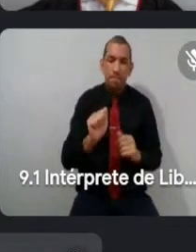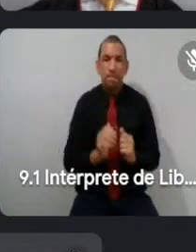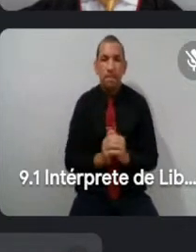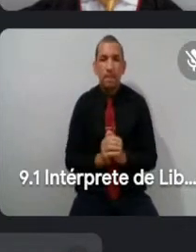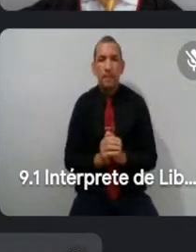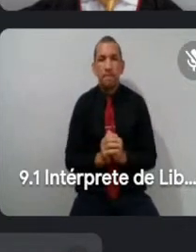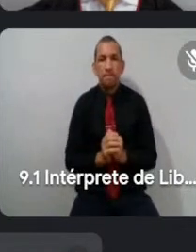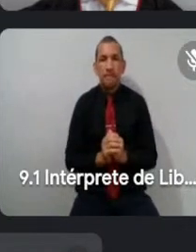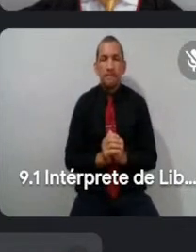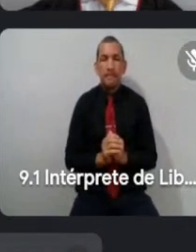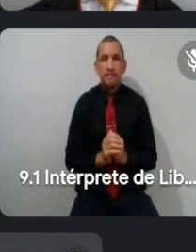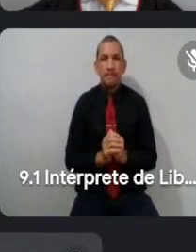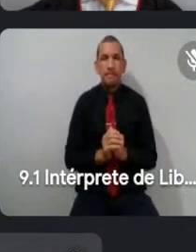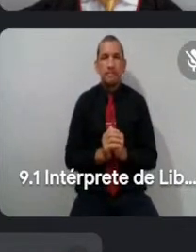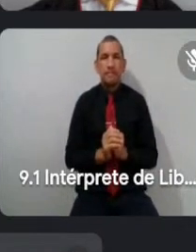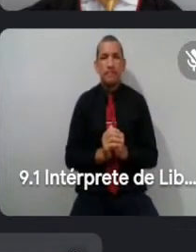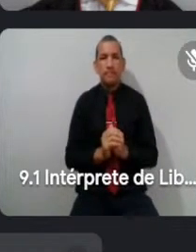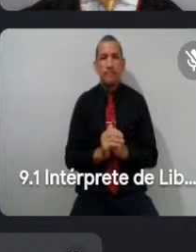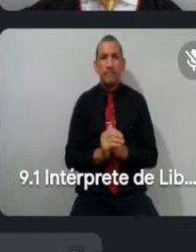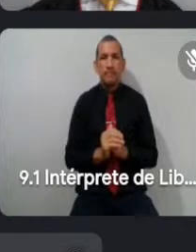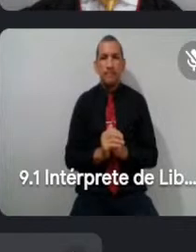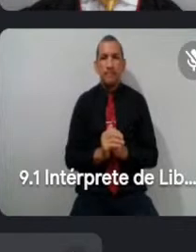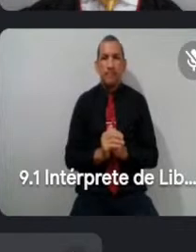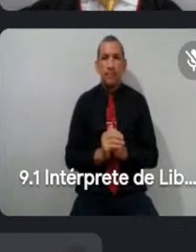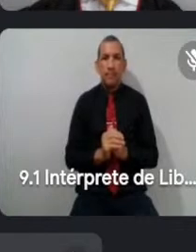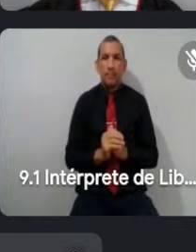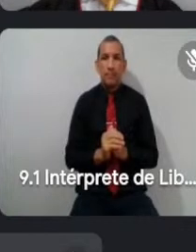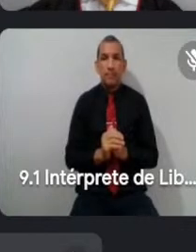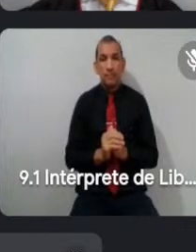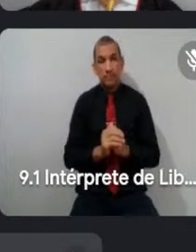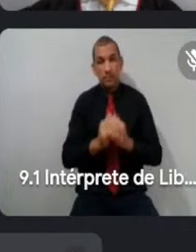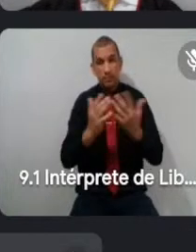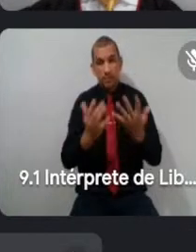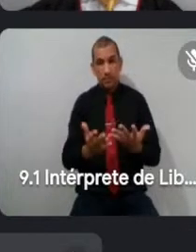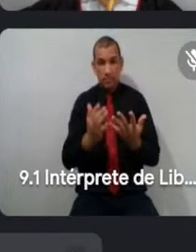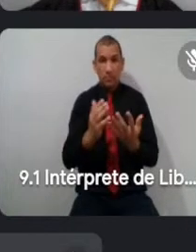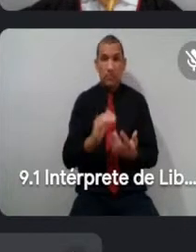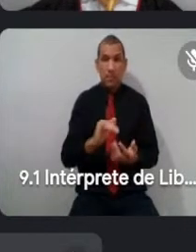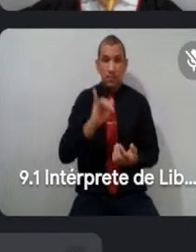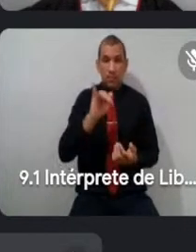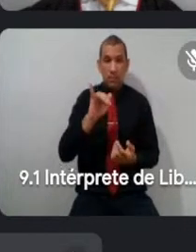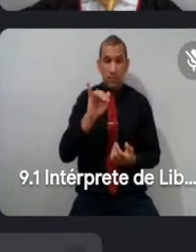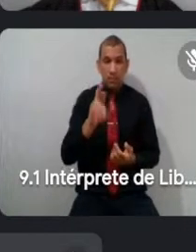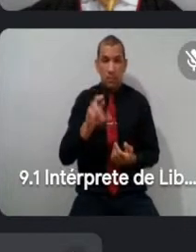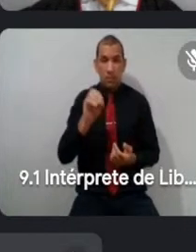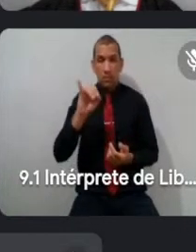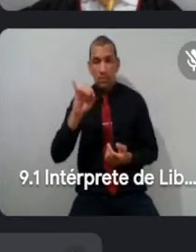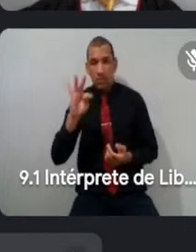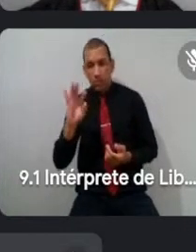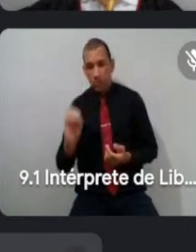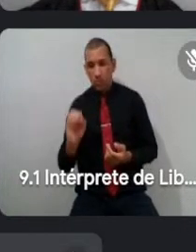e e e ir O Ilton dos Santos Júnior